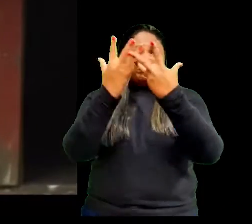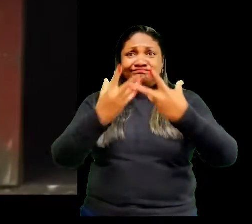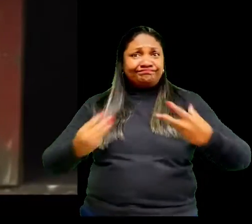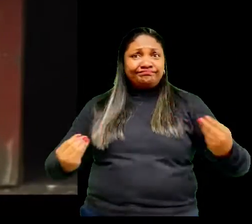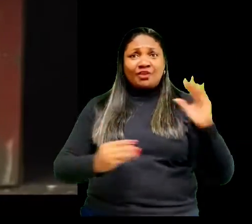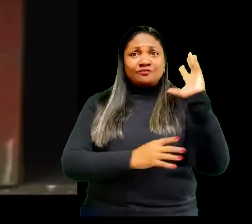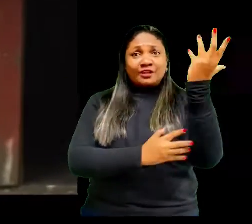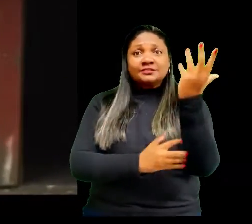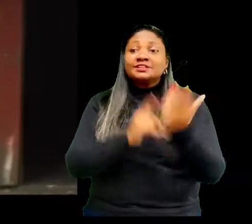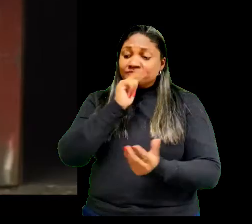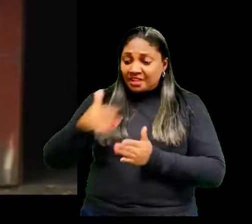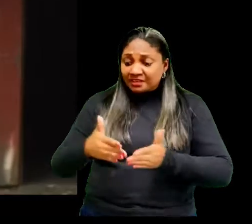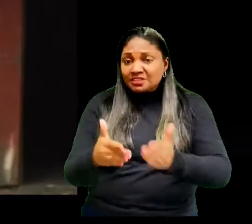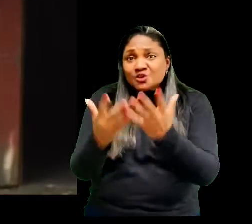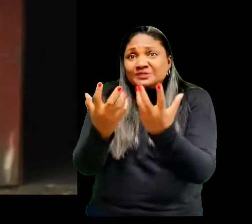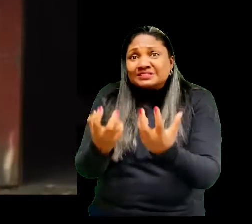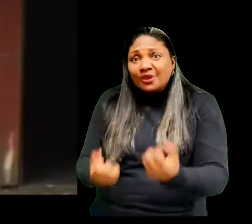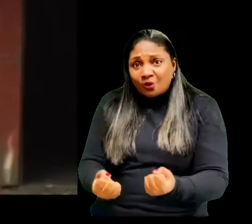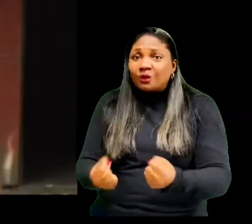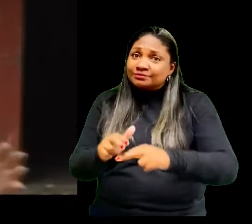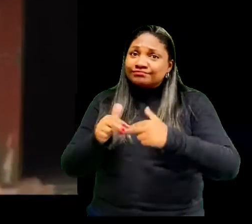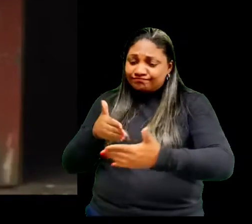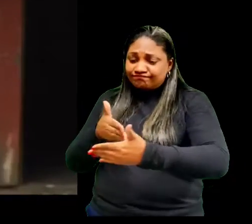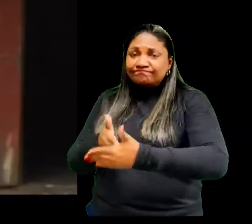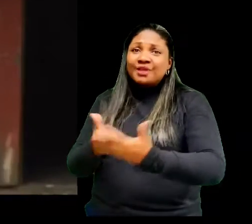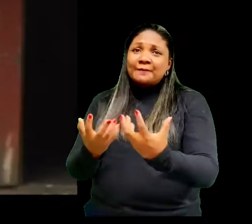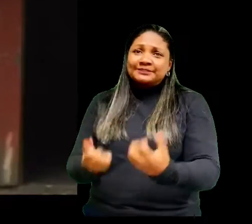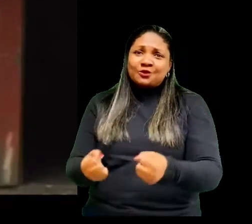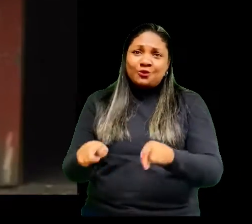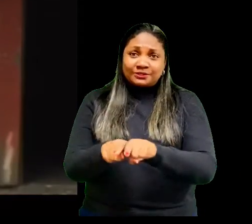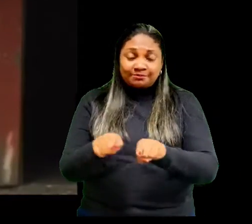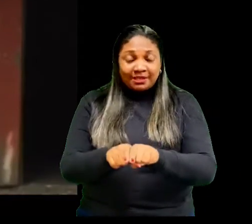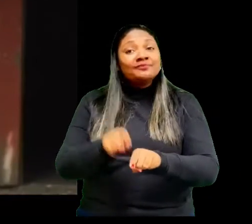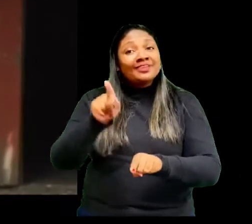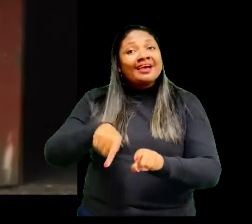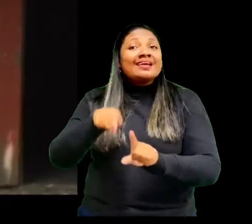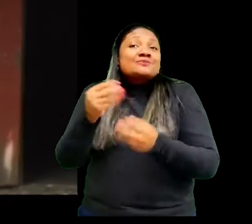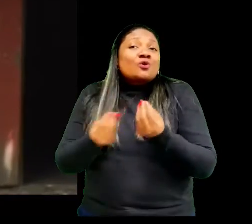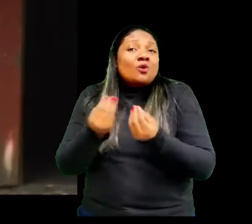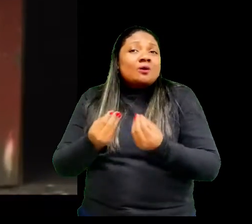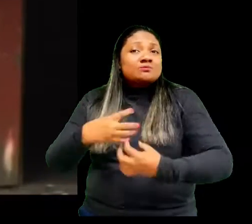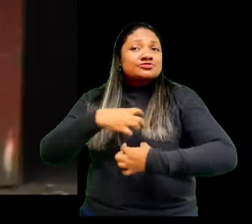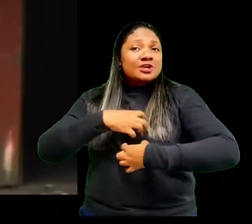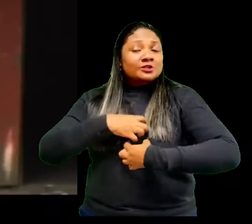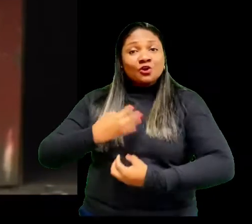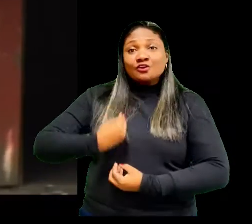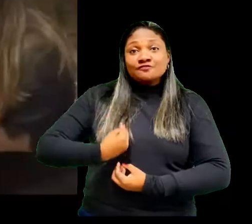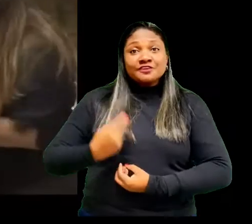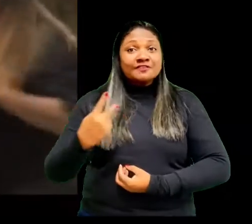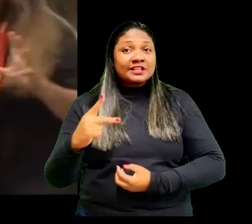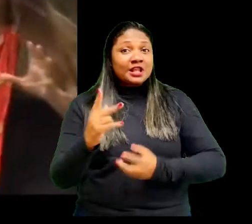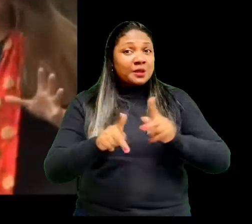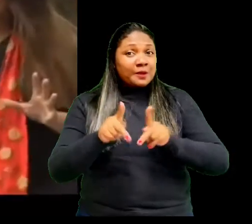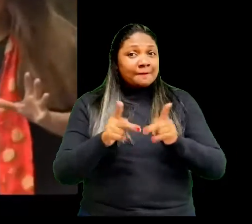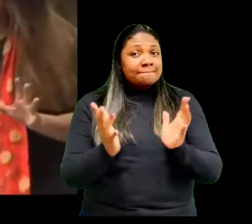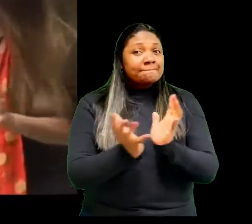sumindo, então também, né, os rios vieram secando e daí a barra secou. E era assim um dos meios também de sobrevivência do nosso povo lá, né?